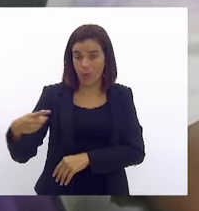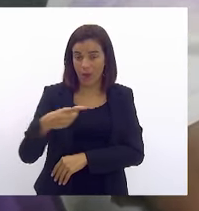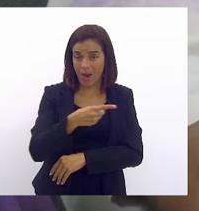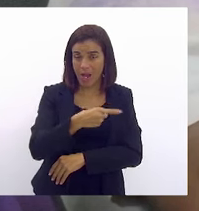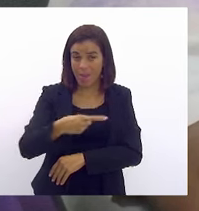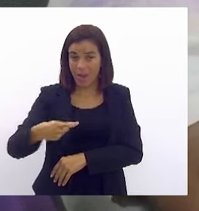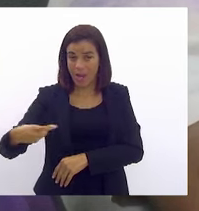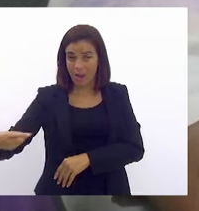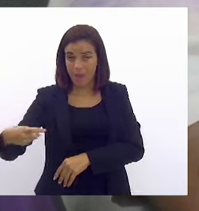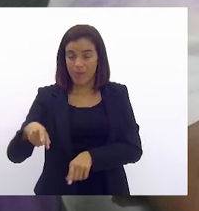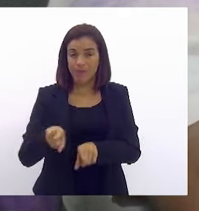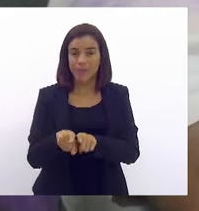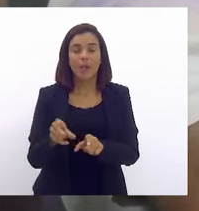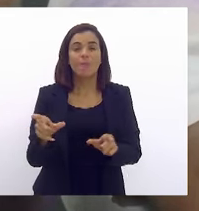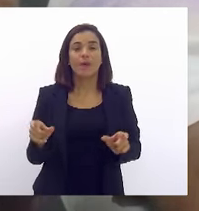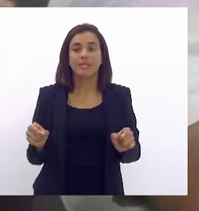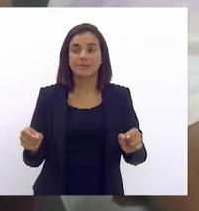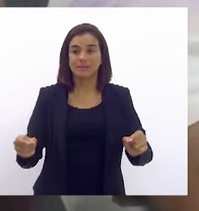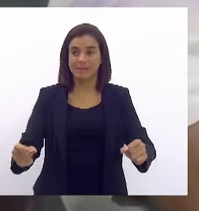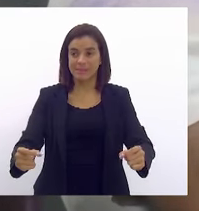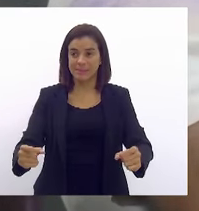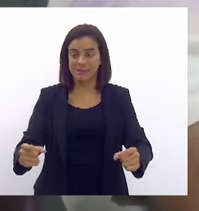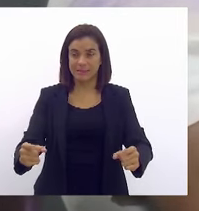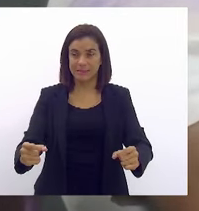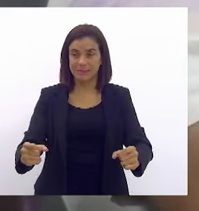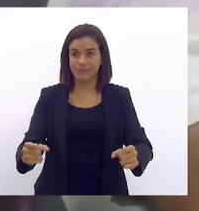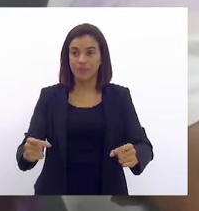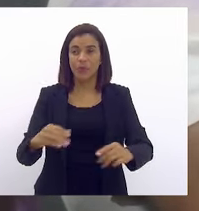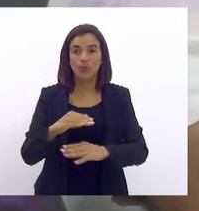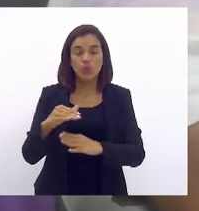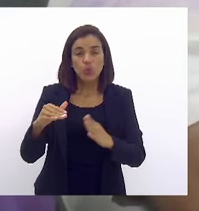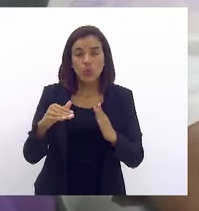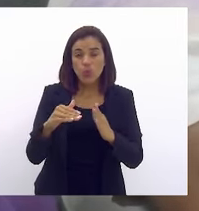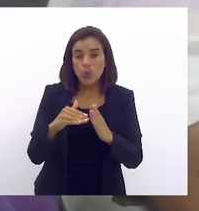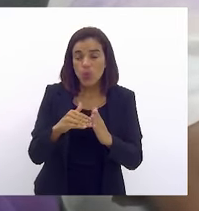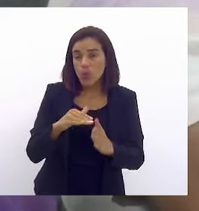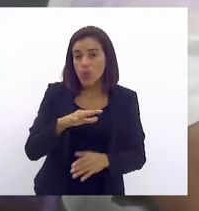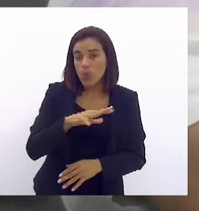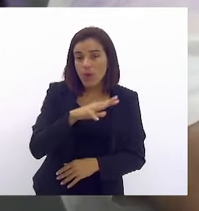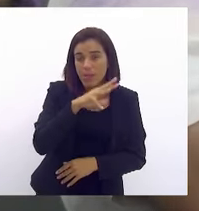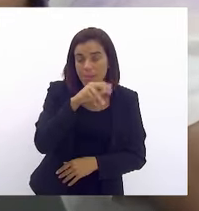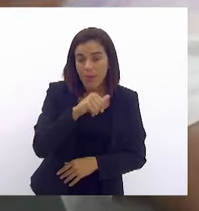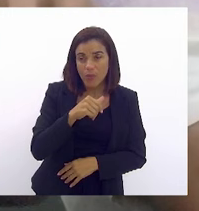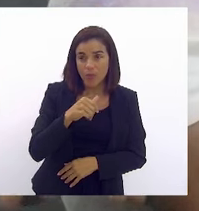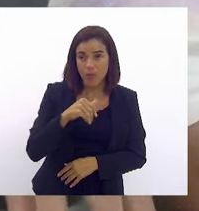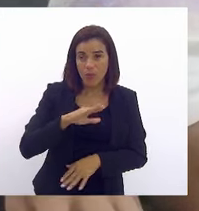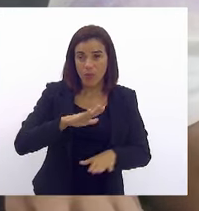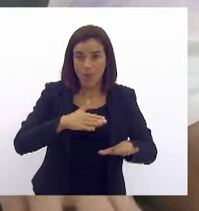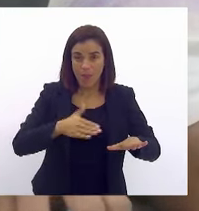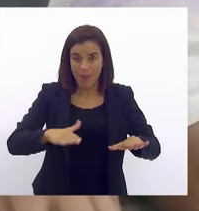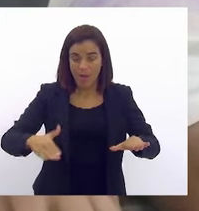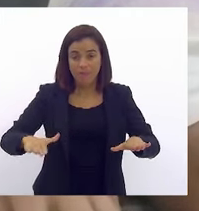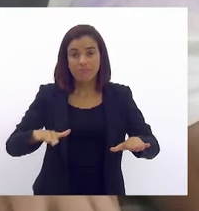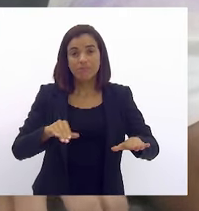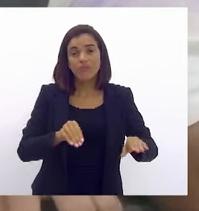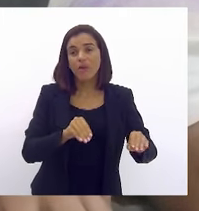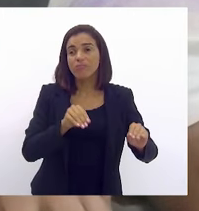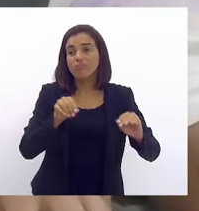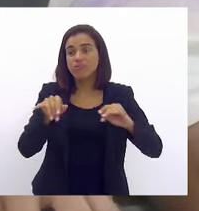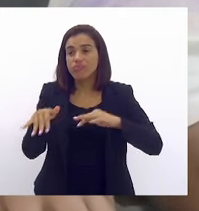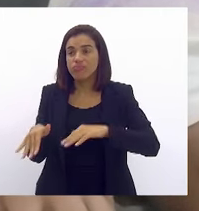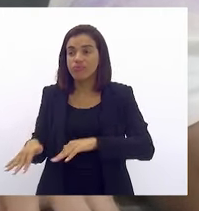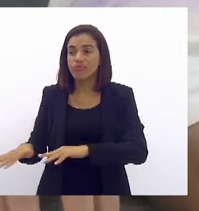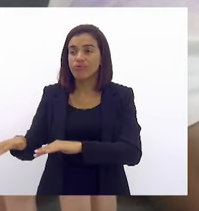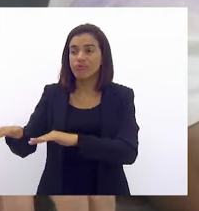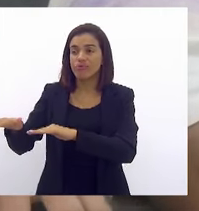do siri. Todos os alevinos que vêm do mar para se criar, ele para na Lagoa do Padre. Ele não para na Lagoa de Guarapina, porque é uma lagoa onde